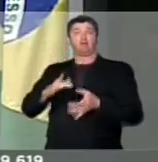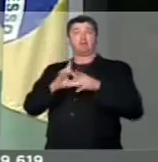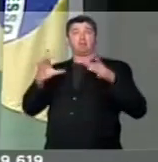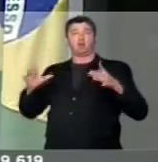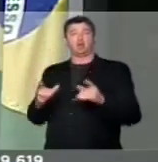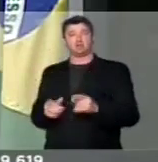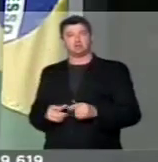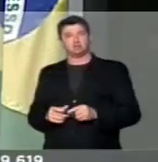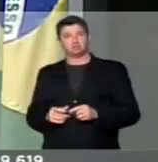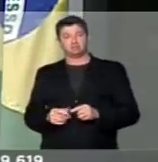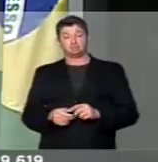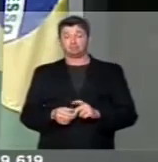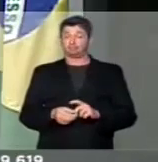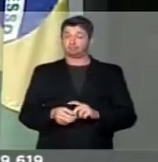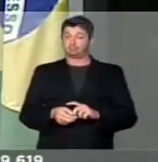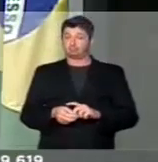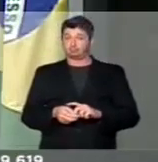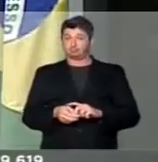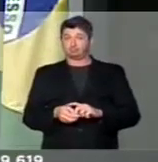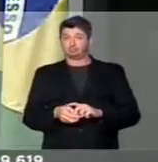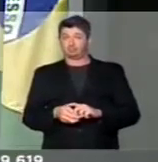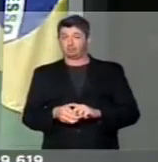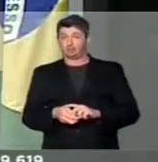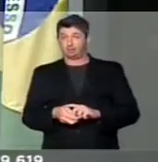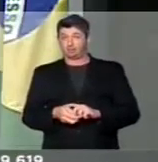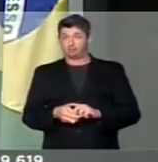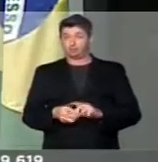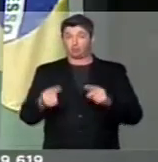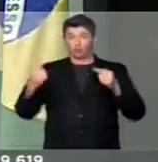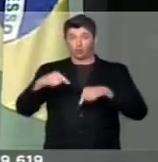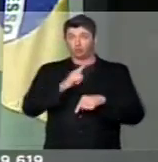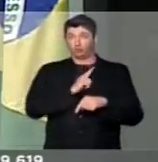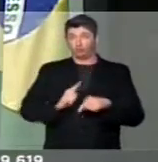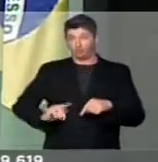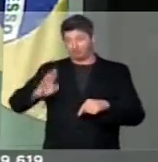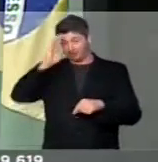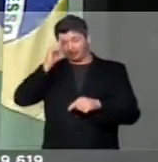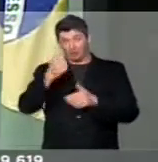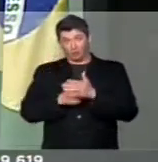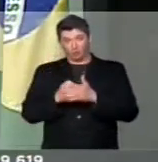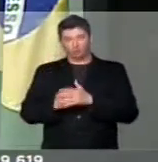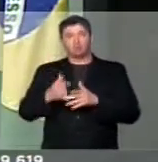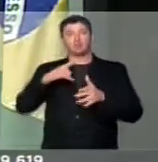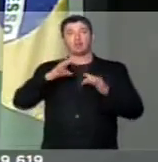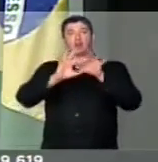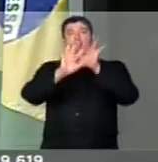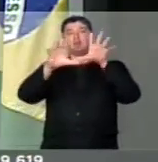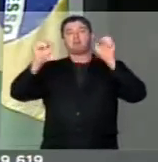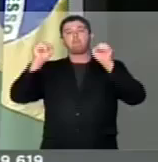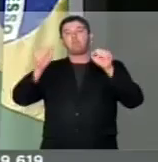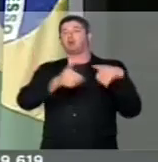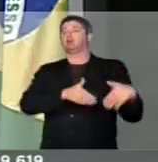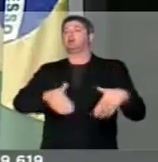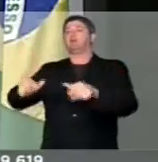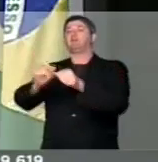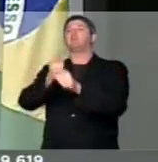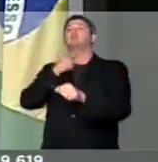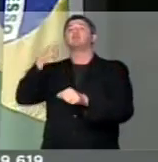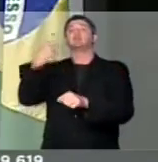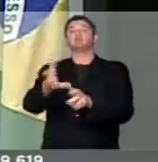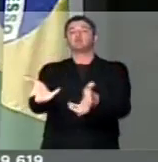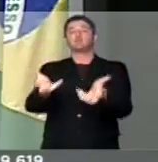democratas. Como se ter lutado contra a ditadura lhe desse um salvo-conduto.